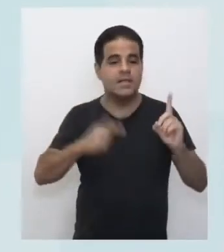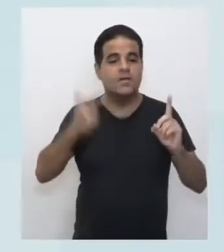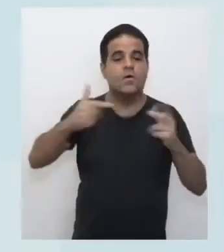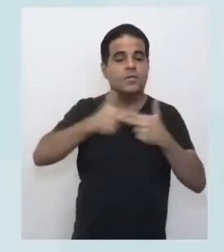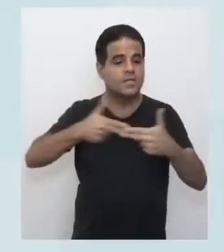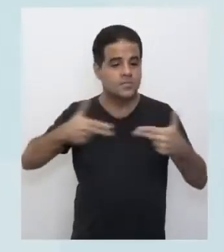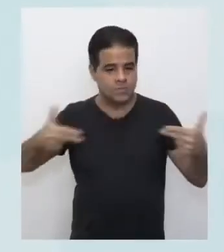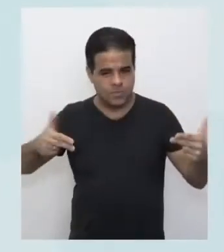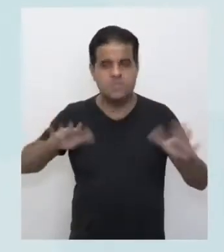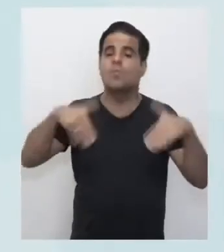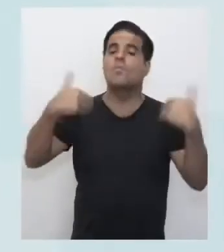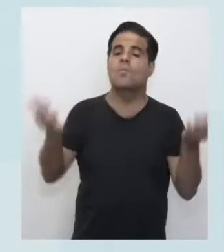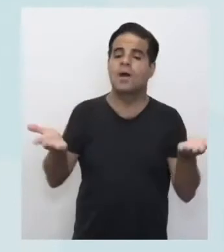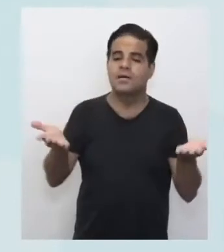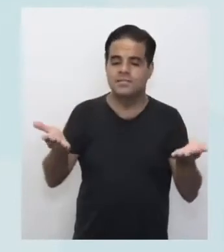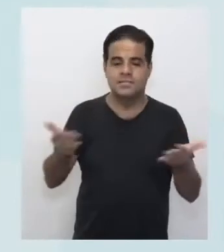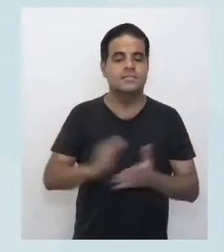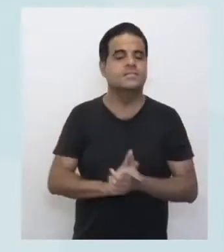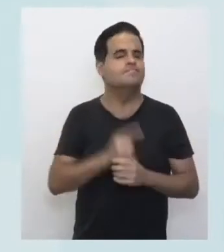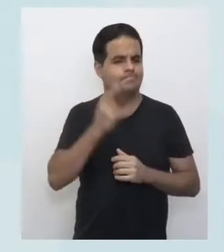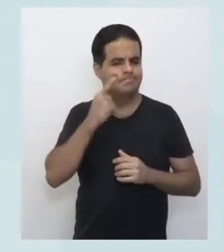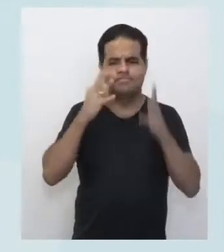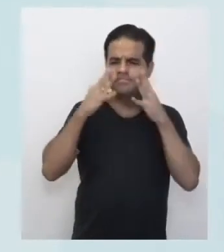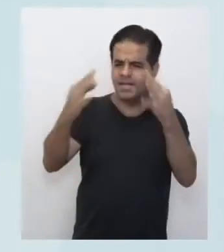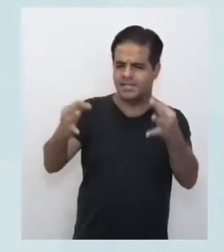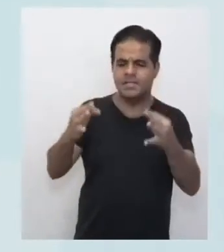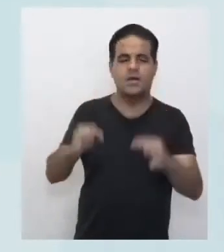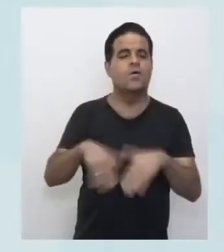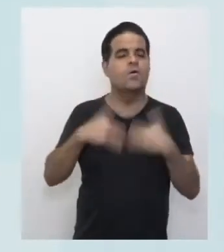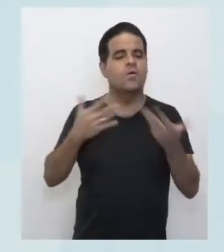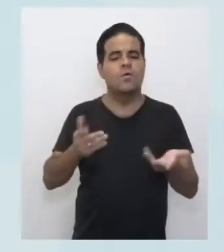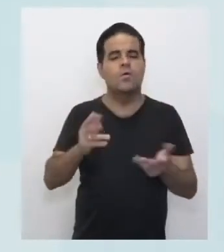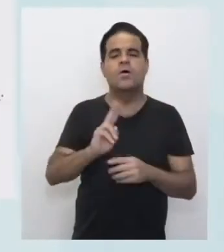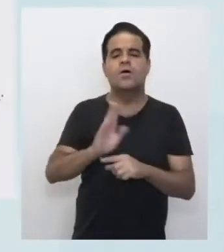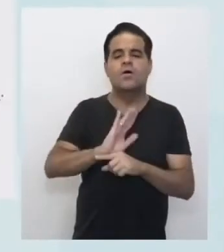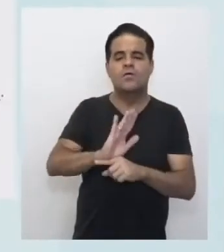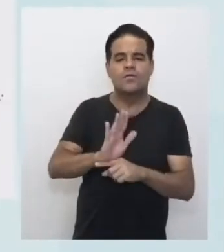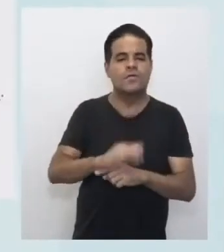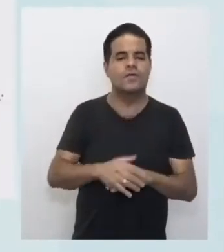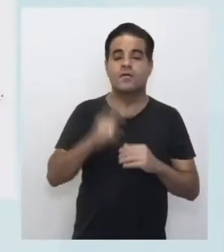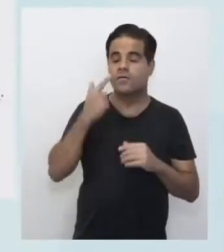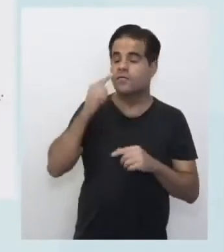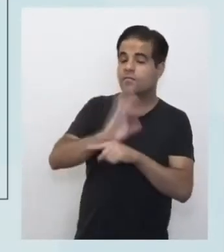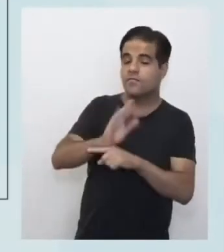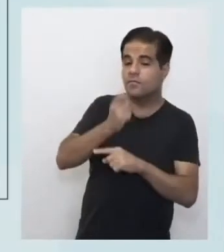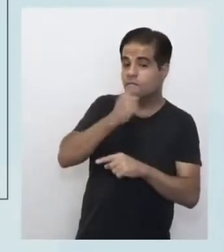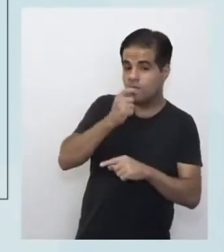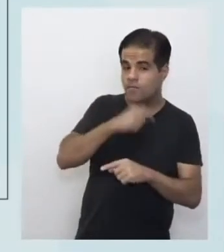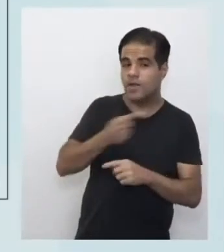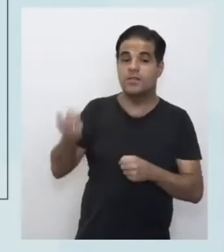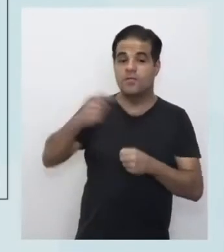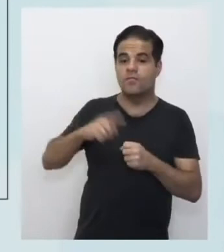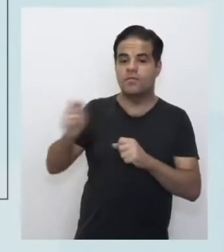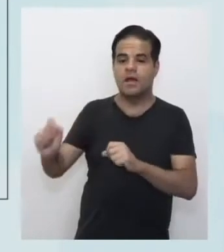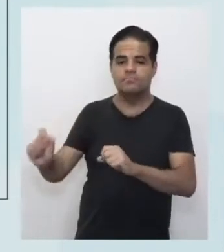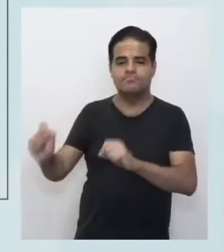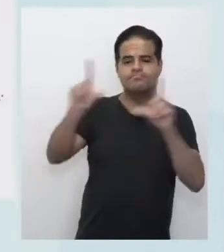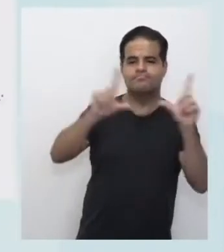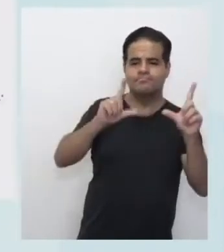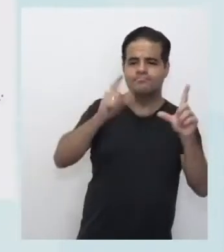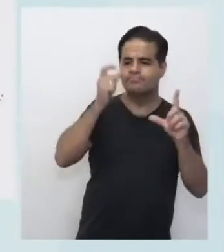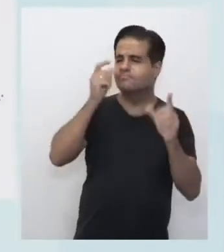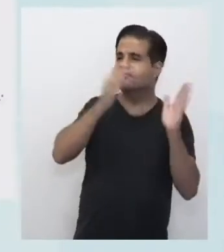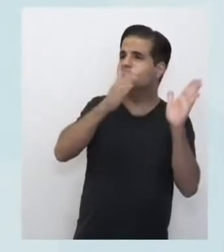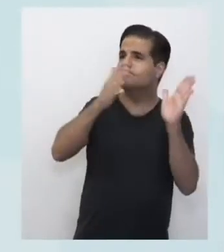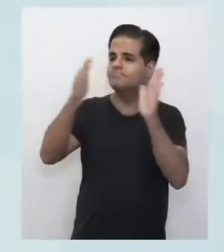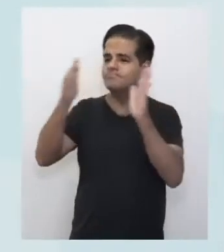ones? Quais? Então, olha só, presta atenção nisso, olha, comedy films. Então, ó, filmes de comédia. Opa, vamos voltar aqui, o slide me empolguei, o